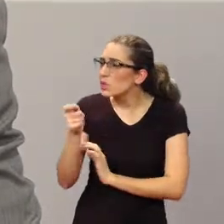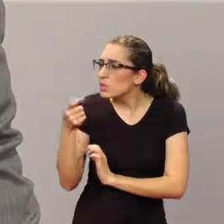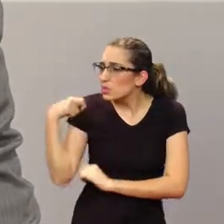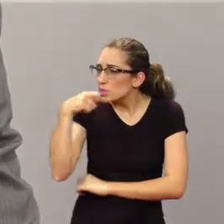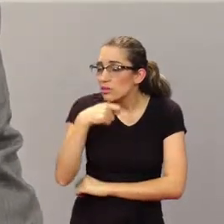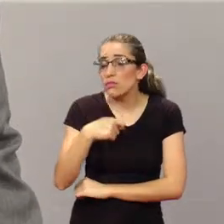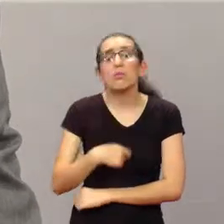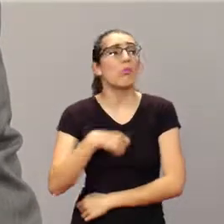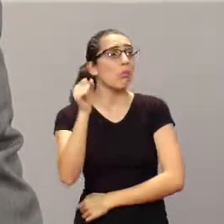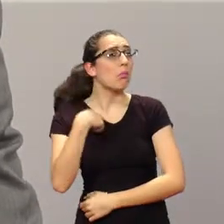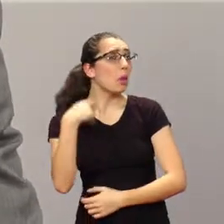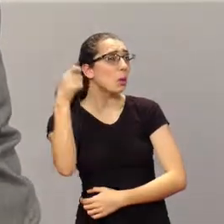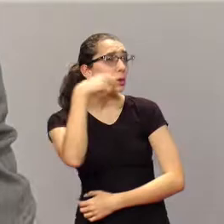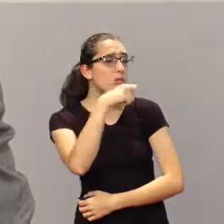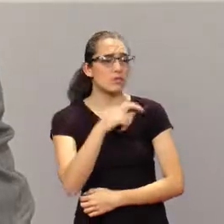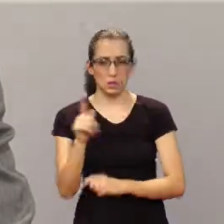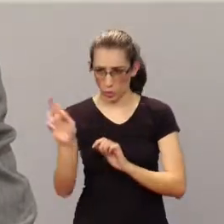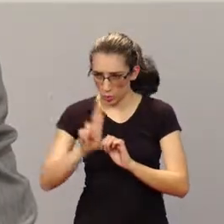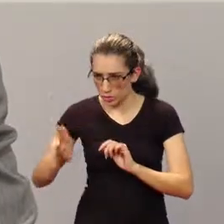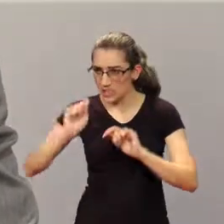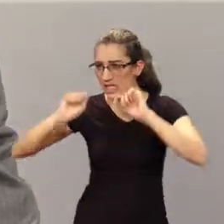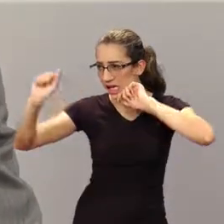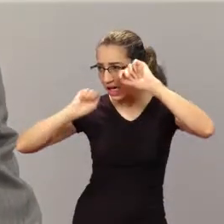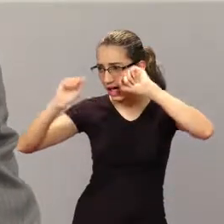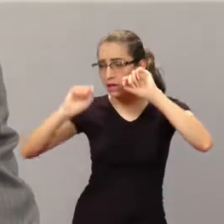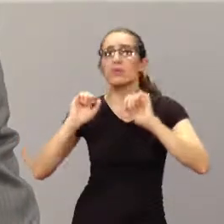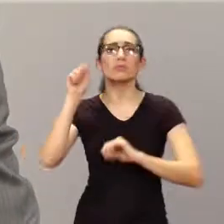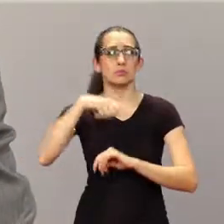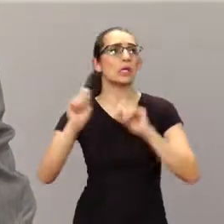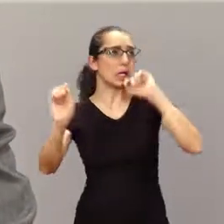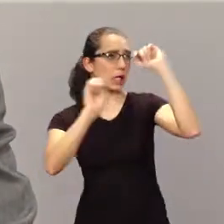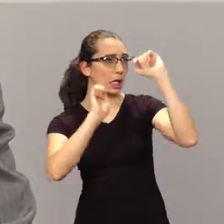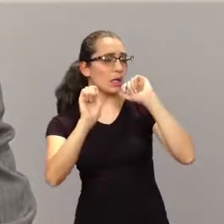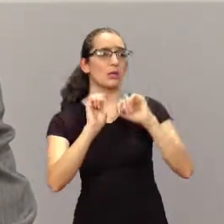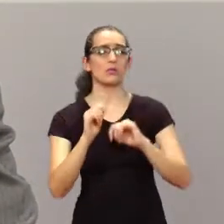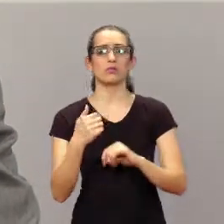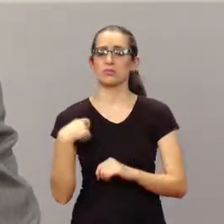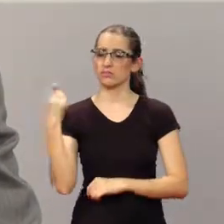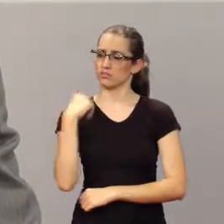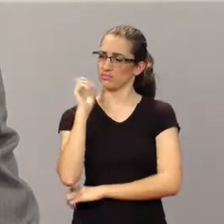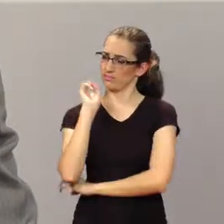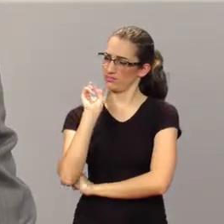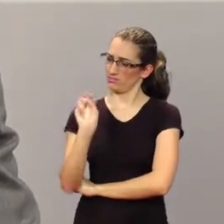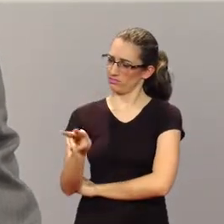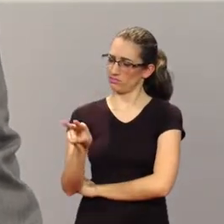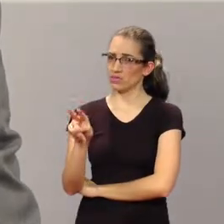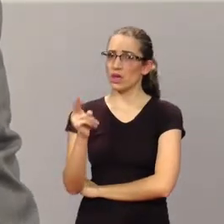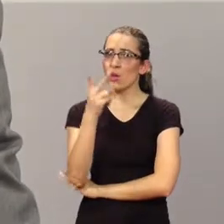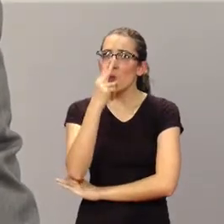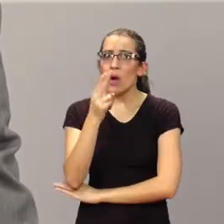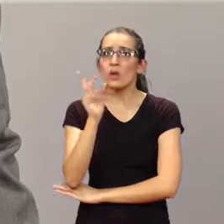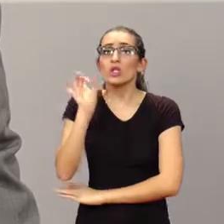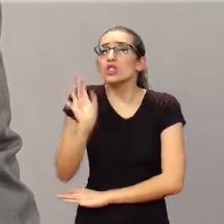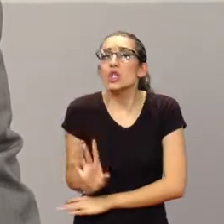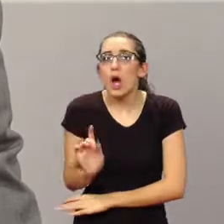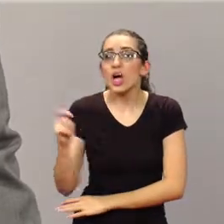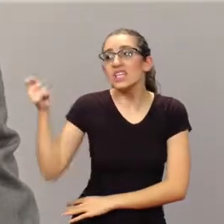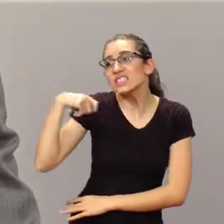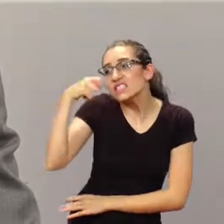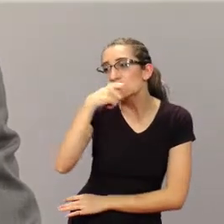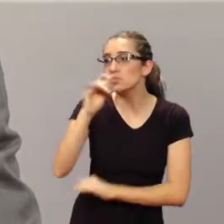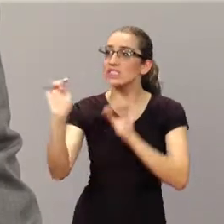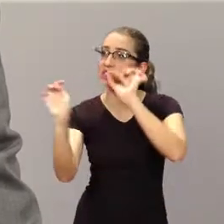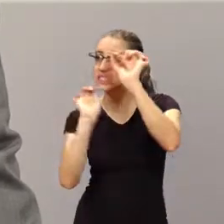A gente pergunta, mas tu usa o fio dental? Eu uso o fio dental, eu escovo os dentes. Então tem alguma coisa além da limpeza,